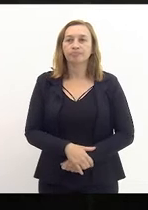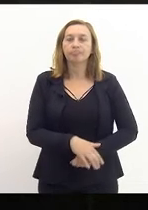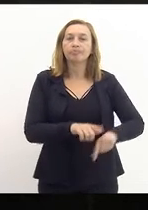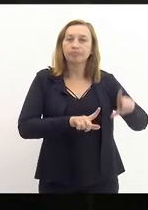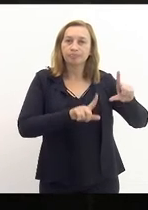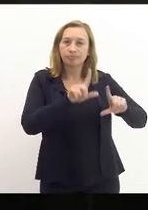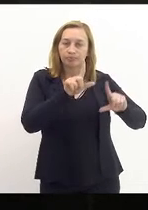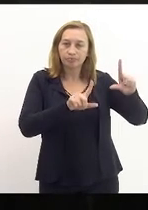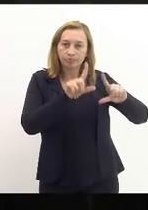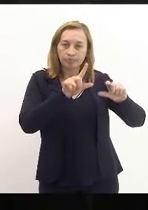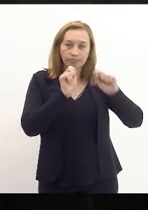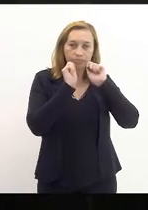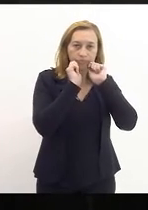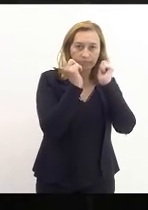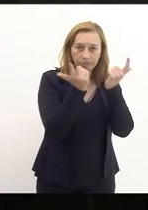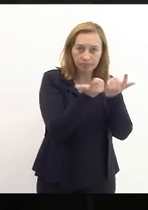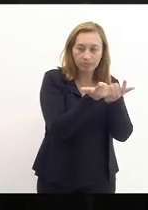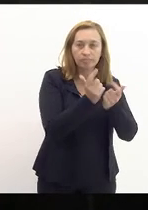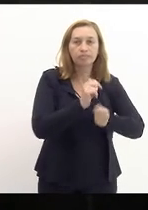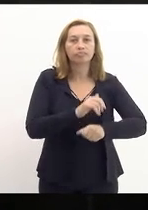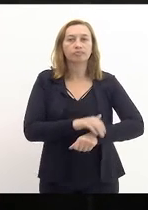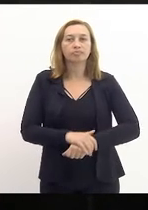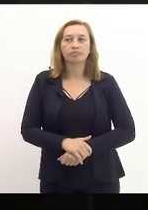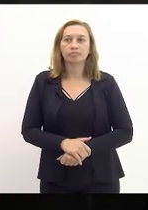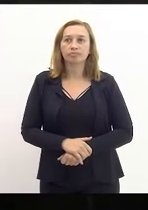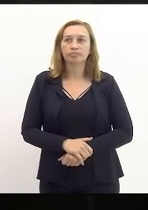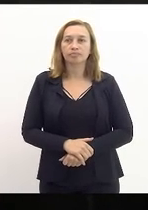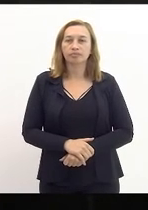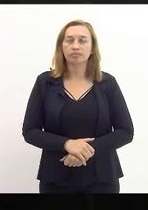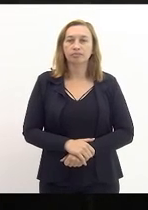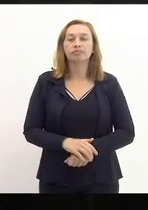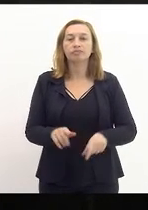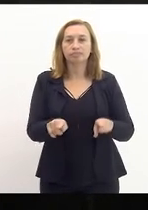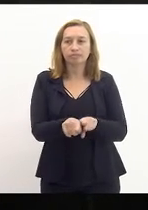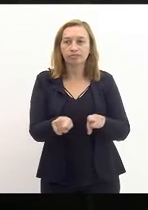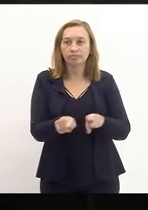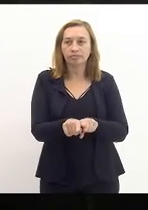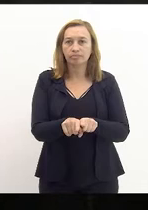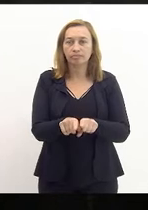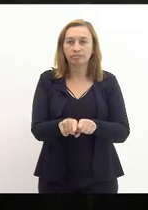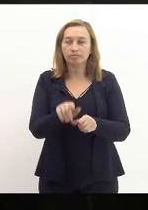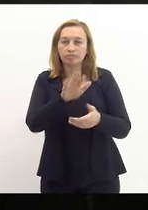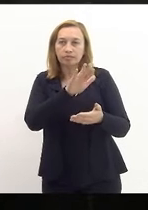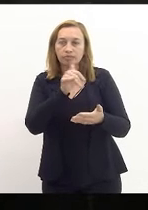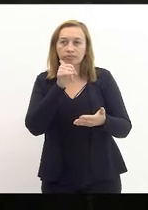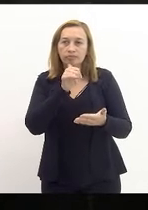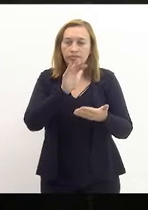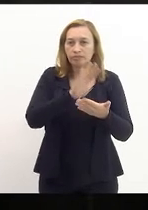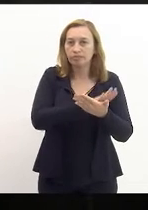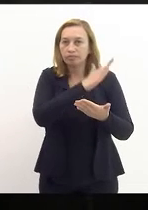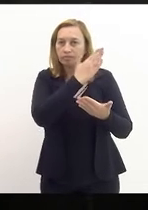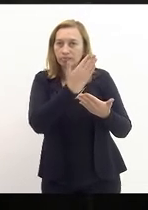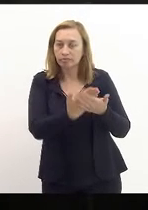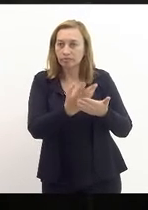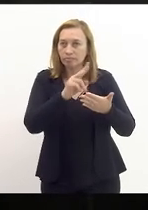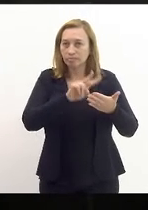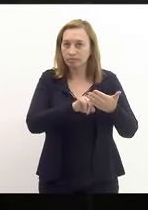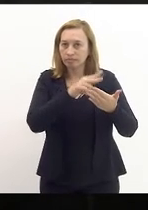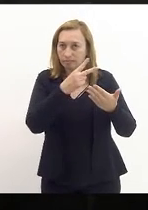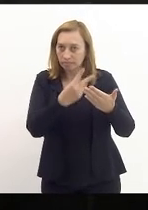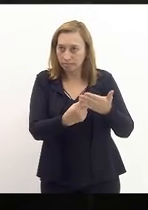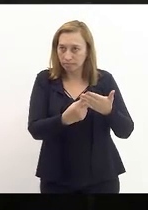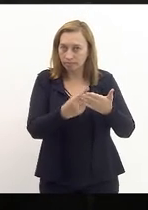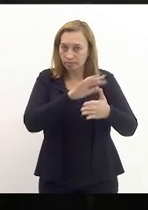pela TV alerj a senhora intérprete da linguagem de